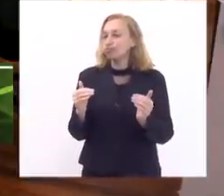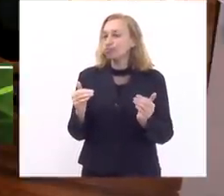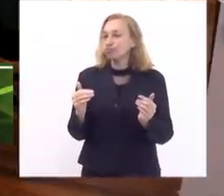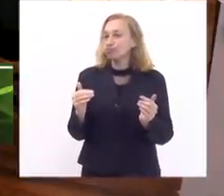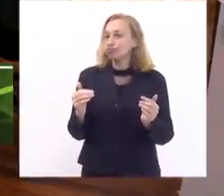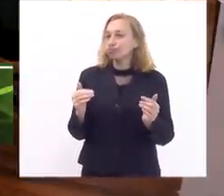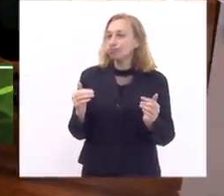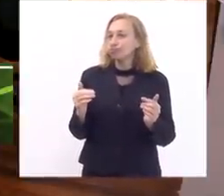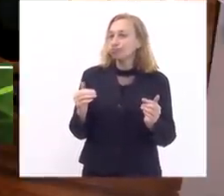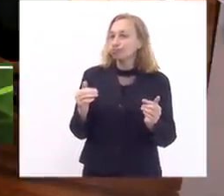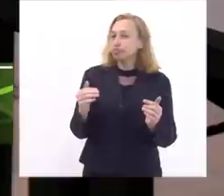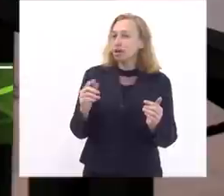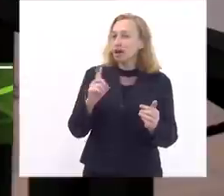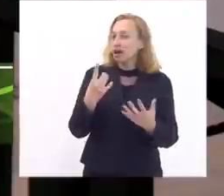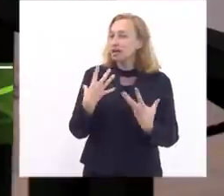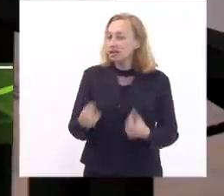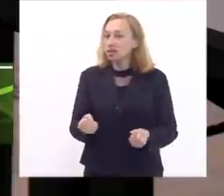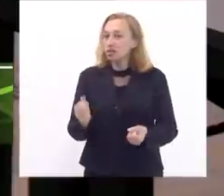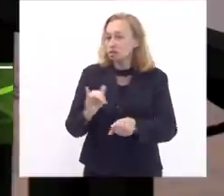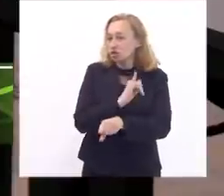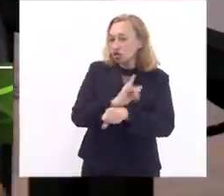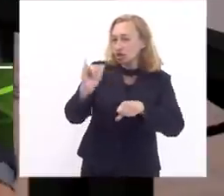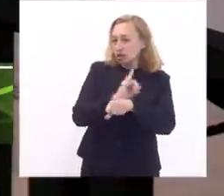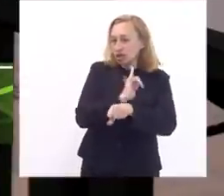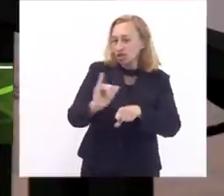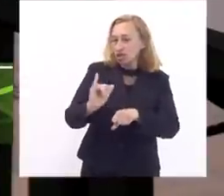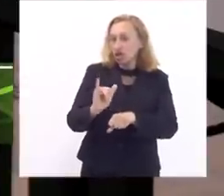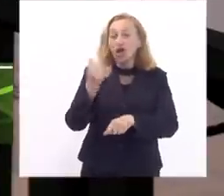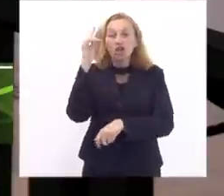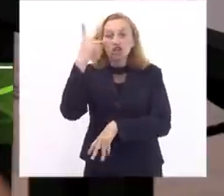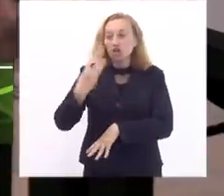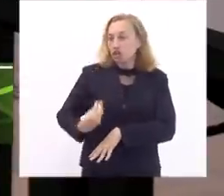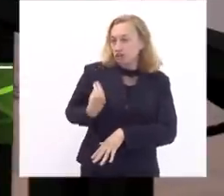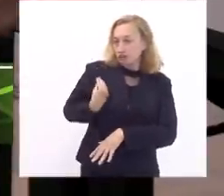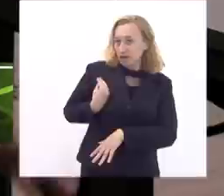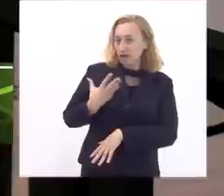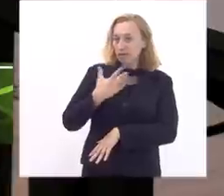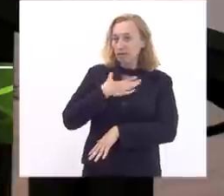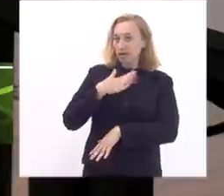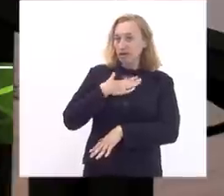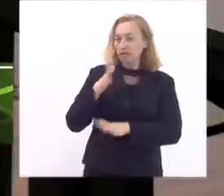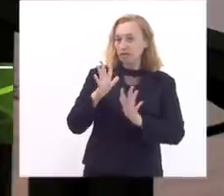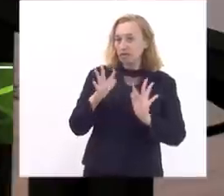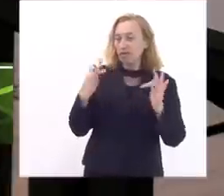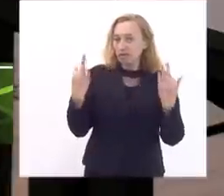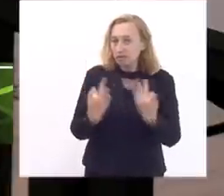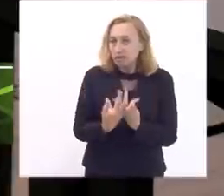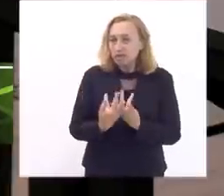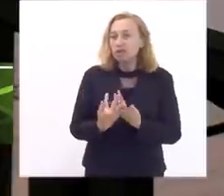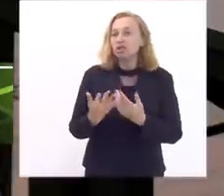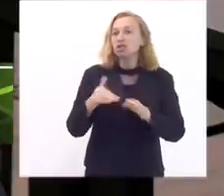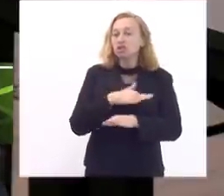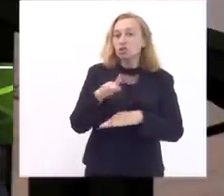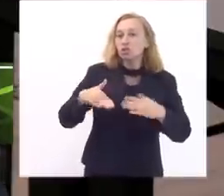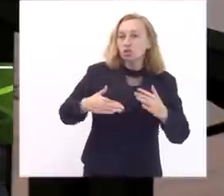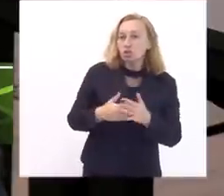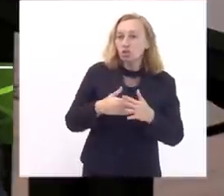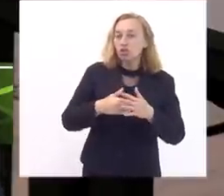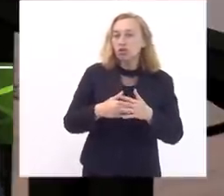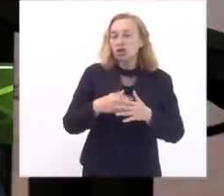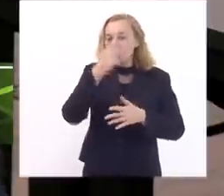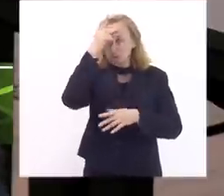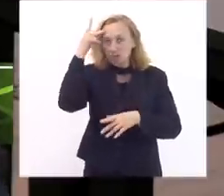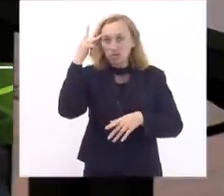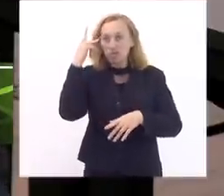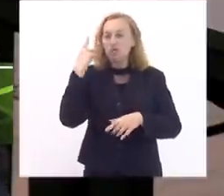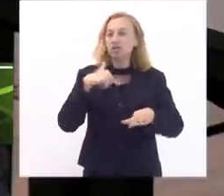é. É uma história de vida da minha família, do meu pai, de todos os cedaianos que a gente sabe que lutaram por essa empresa,